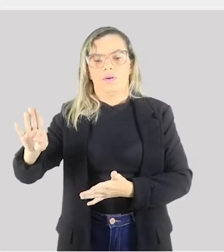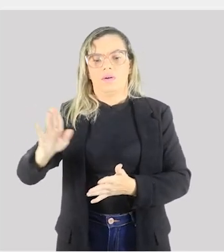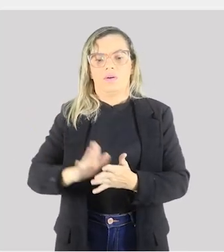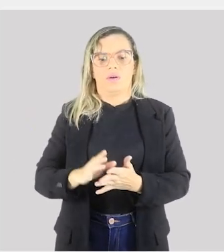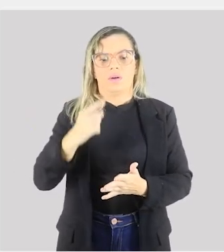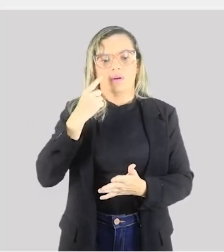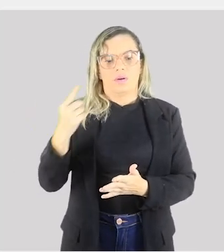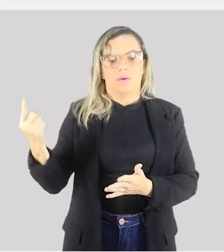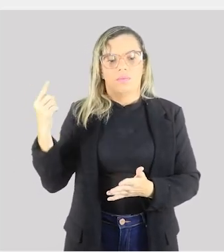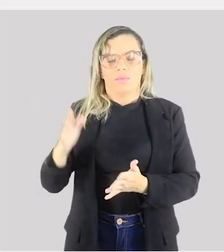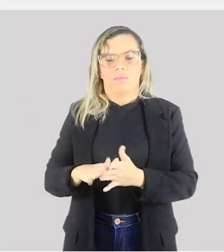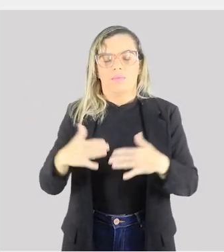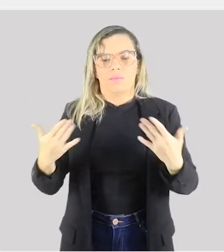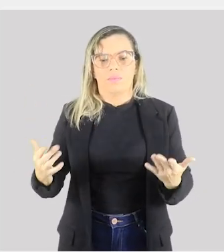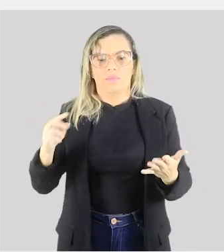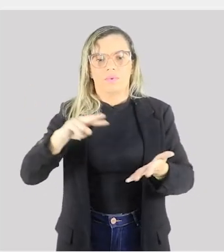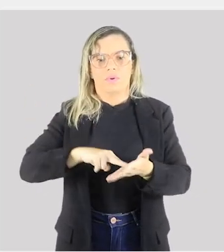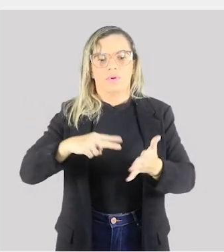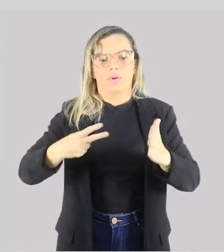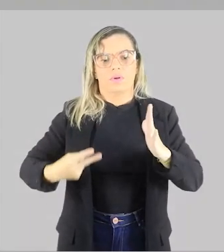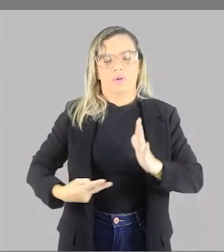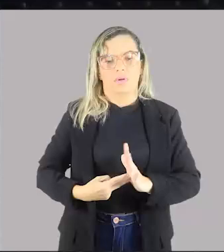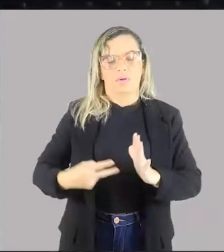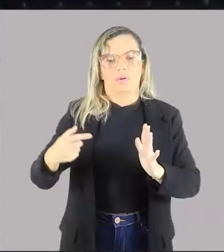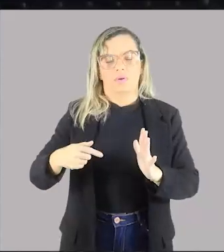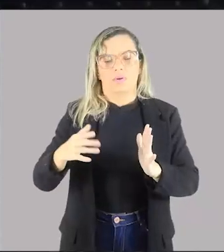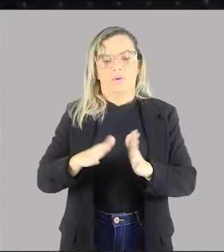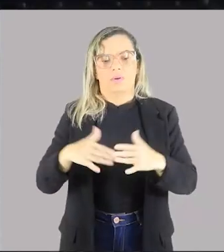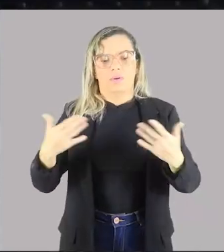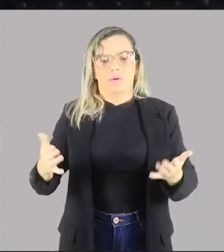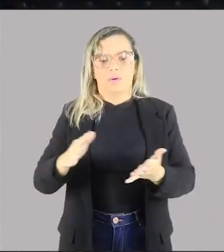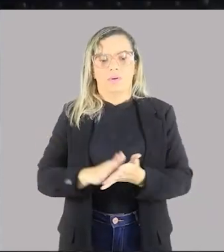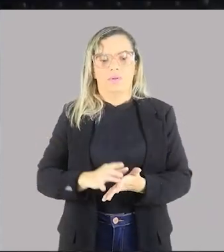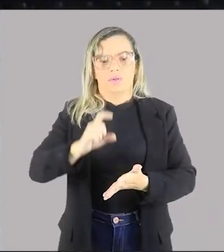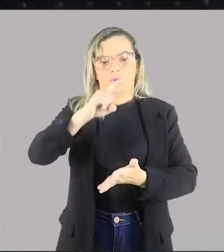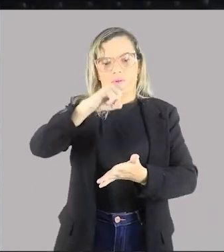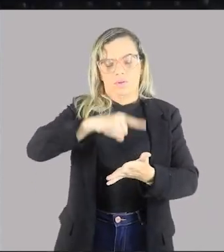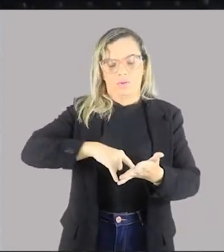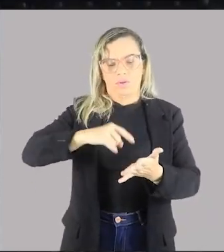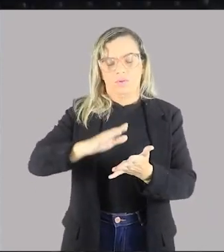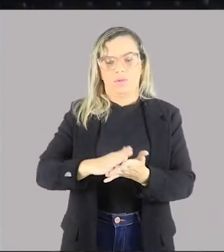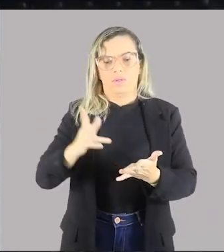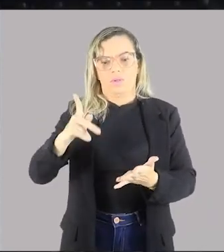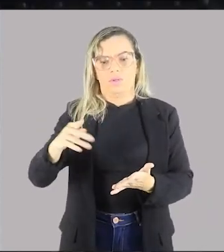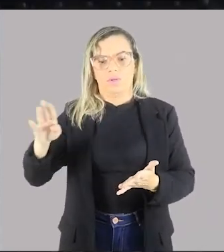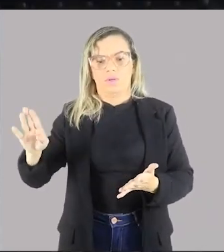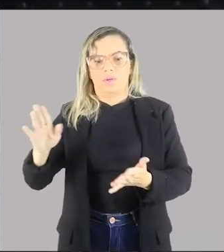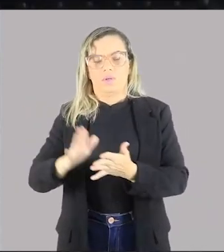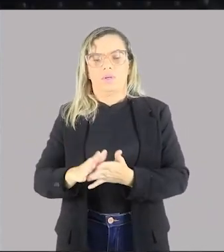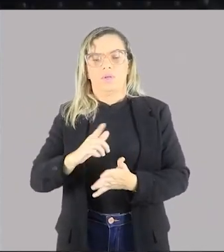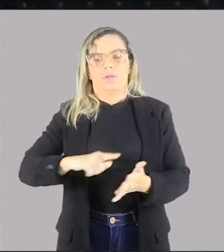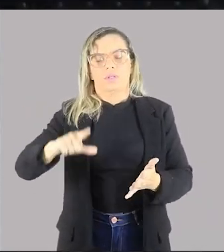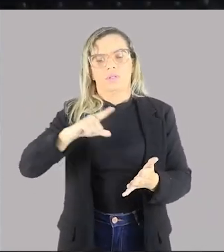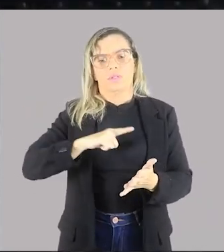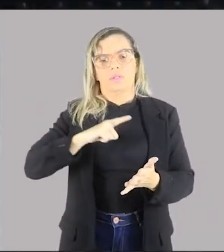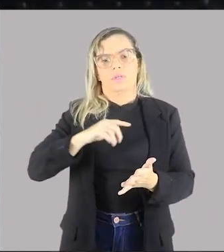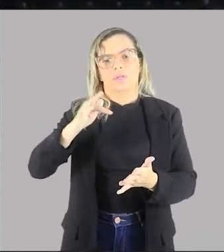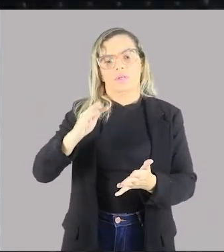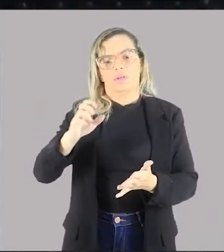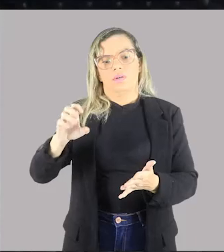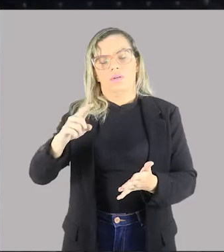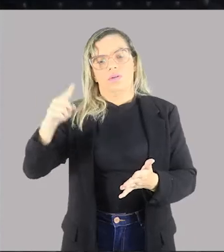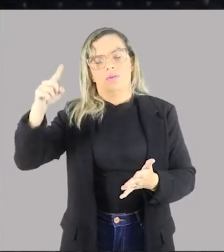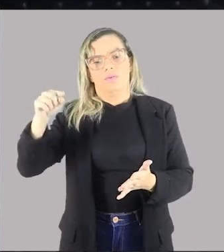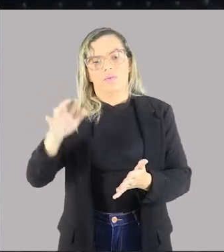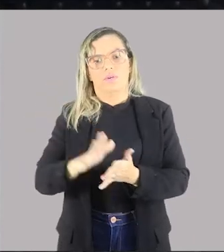documentos públicos. E o que significa isso? Significa dizer que se um documento é público, ele tem fé compreendida. E, portanto,